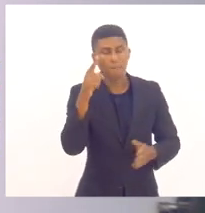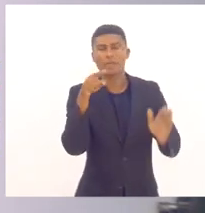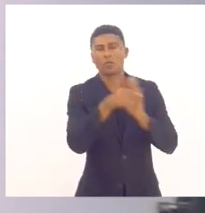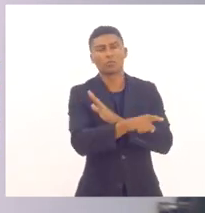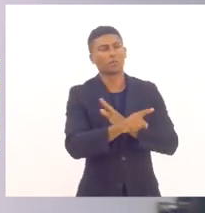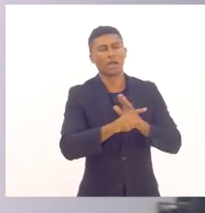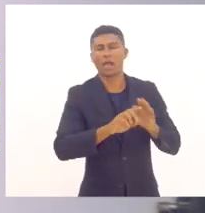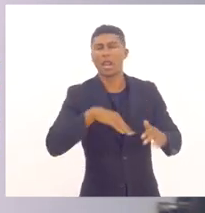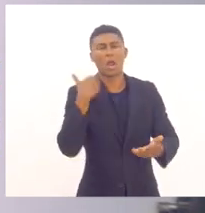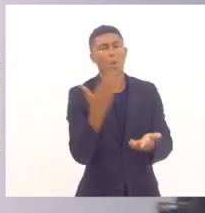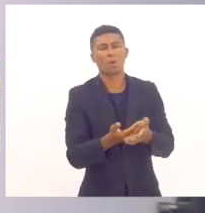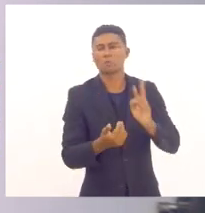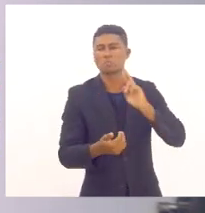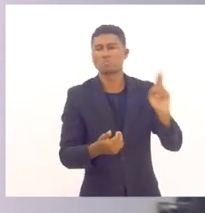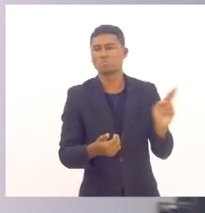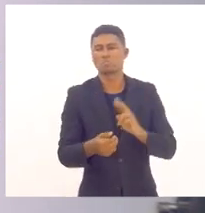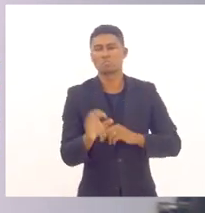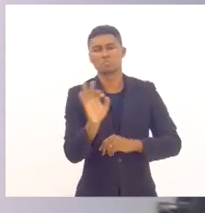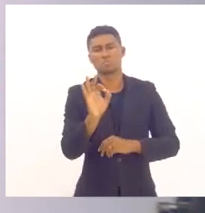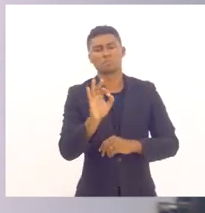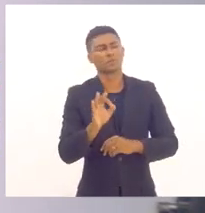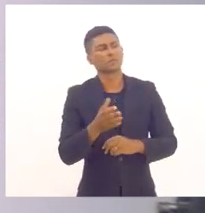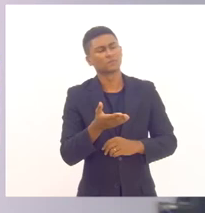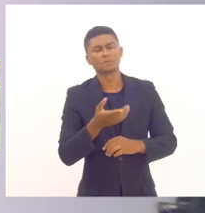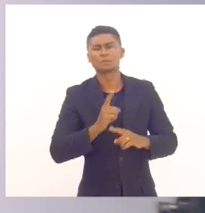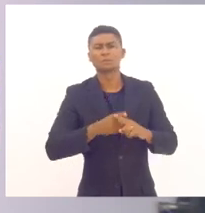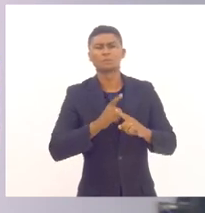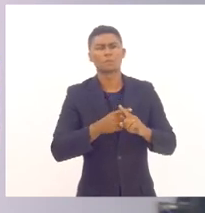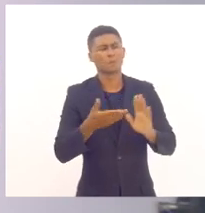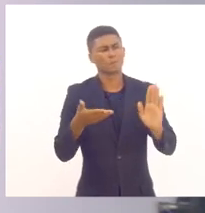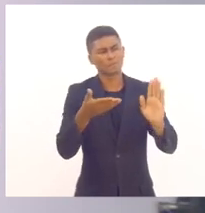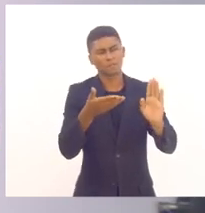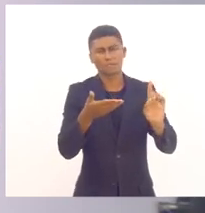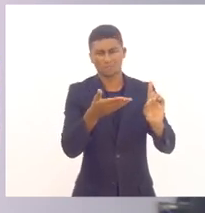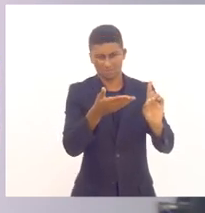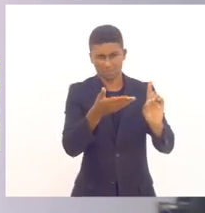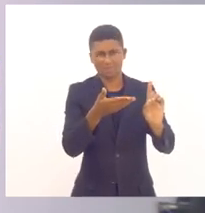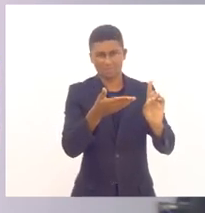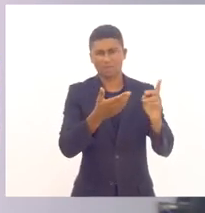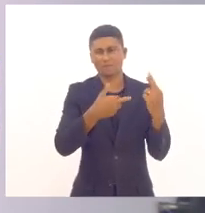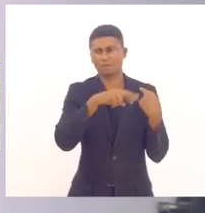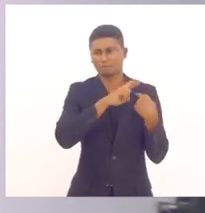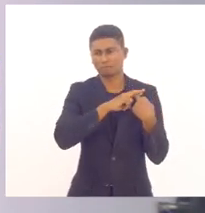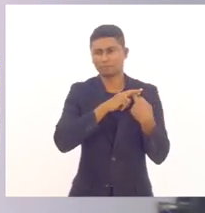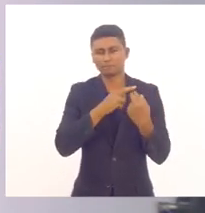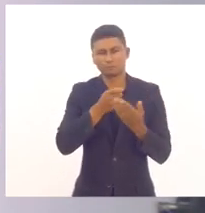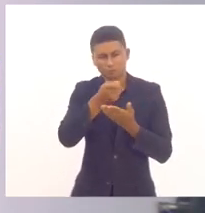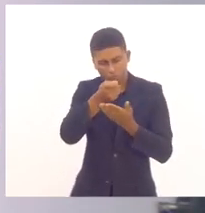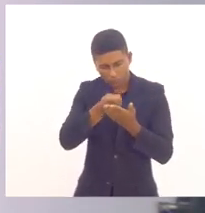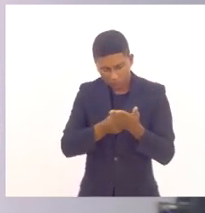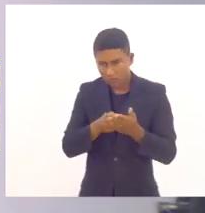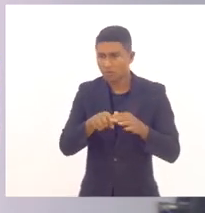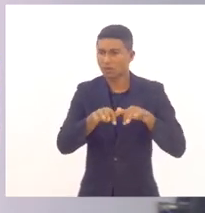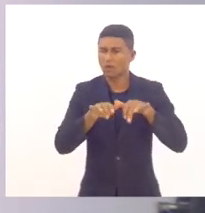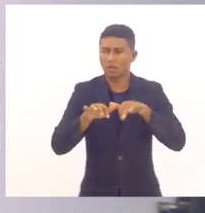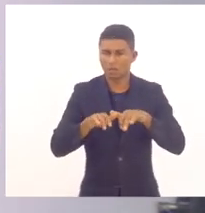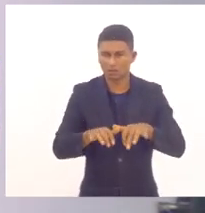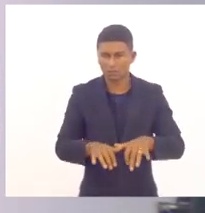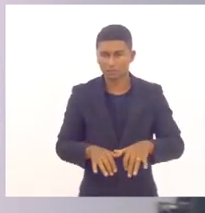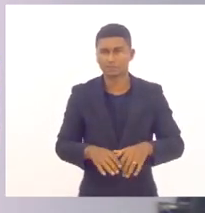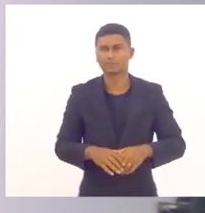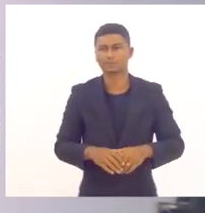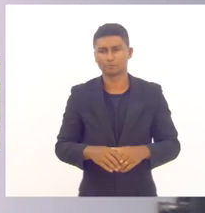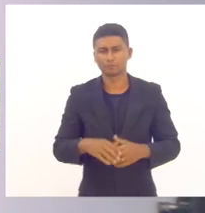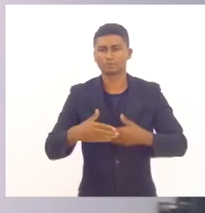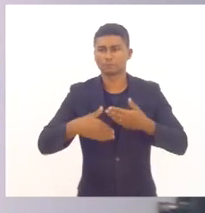agora, é por que que o mestre, que foi um dos responsáveis pela escrita, como ele mesmo fala, foi o principal responsável pela escrita,